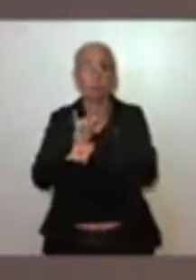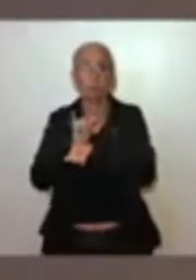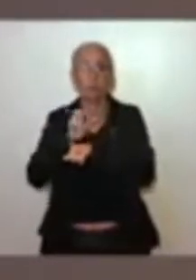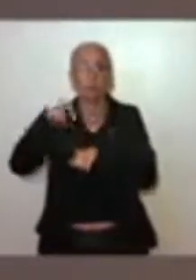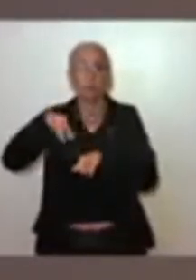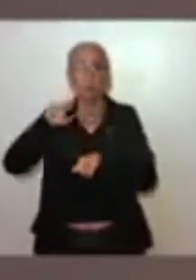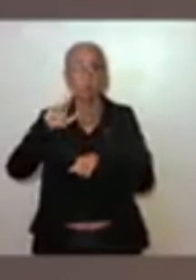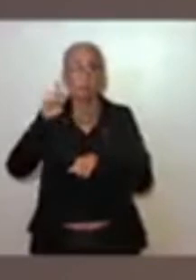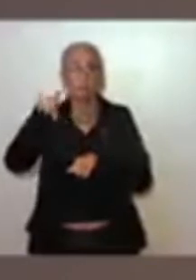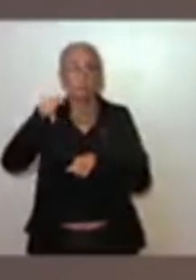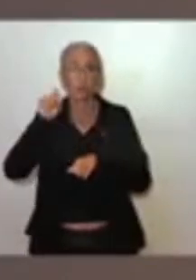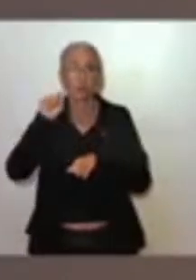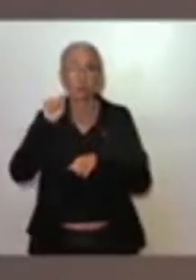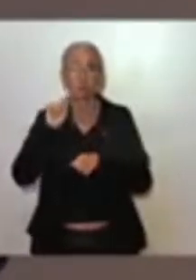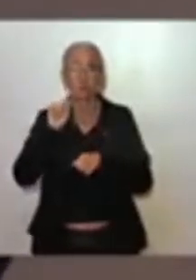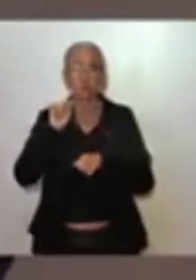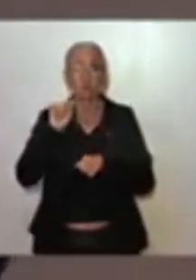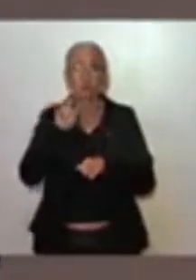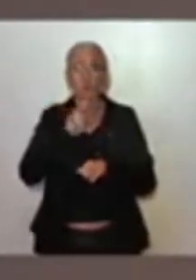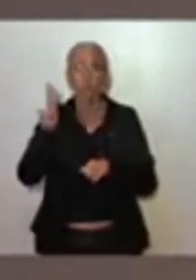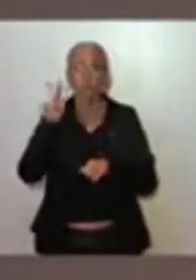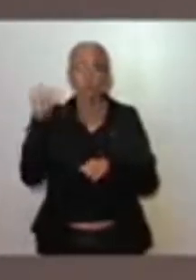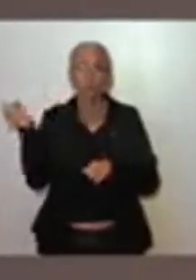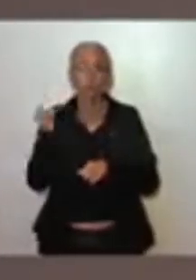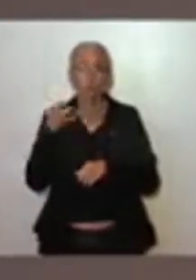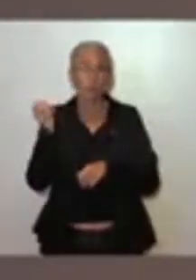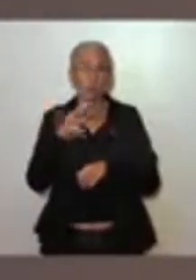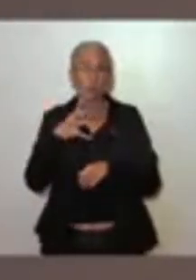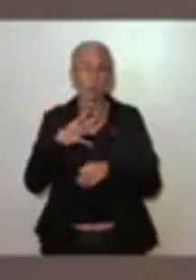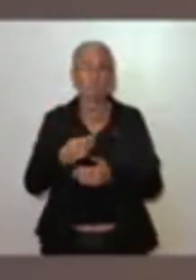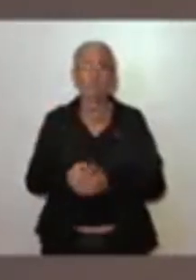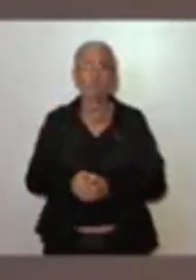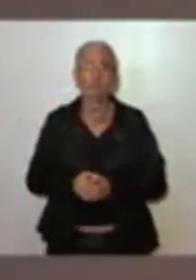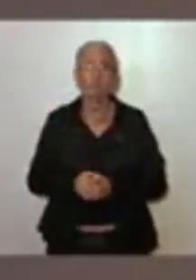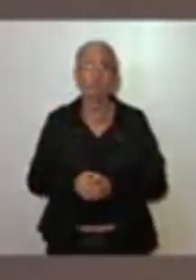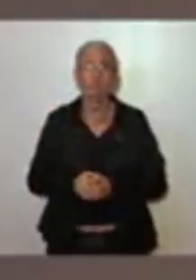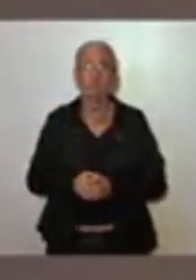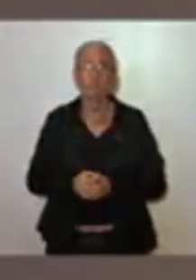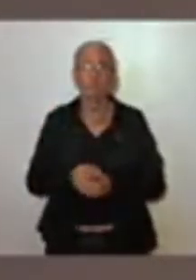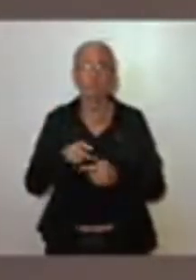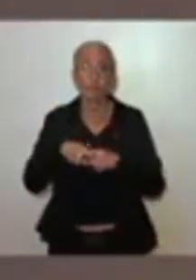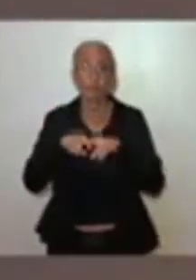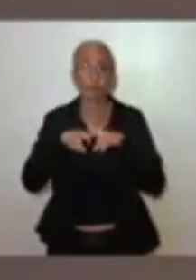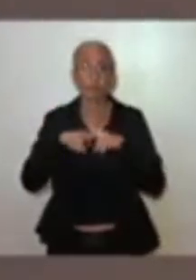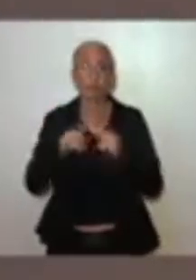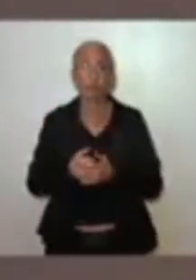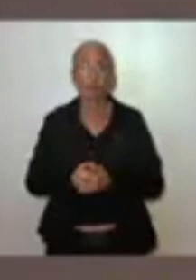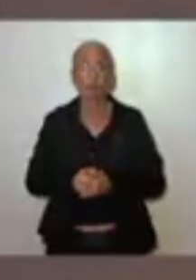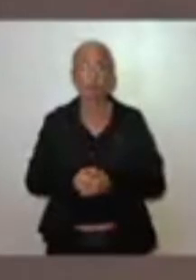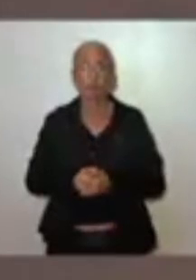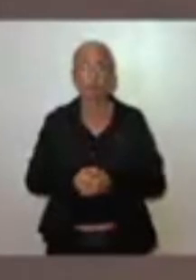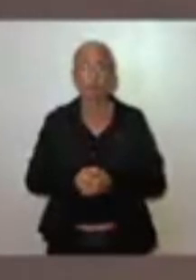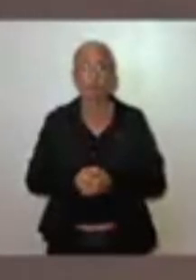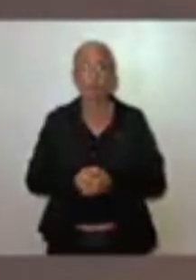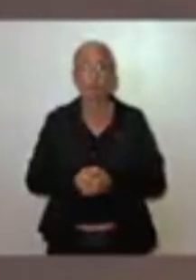com seus novos nomes meta e ao e portanto a